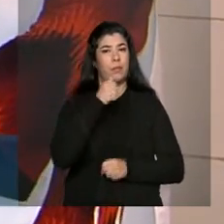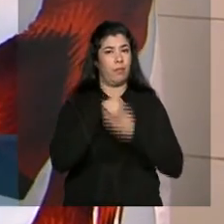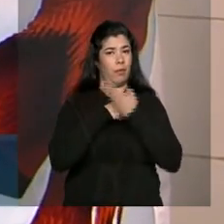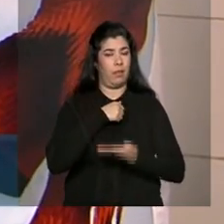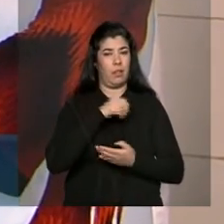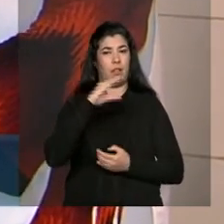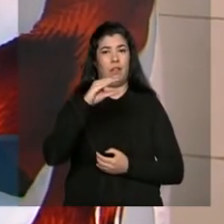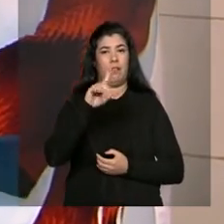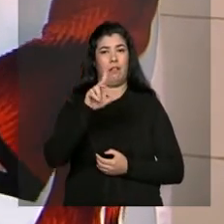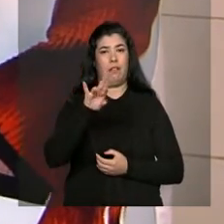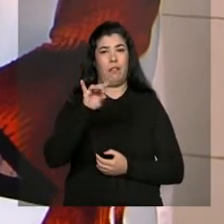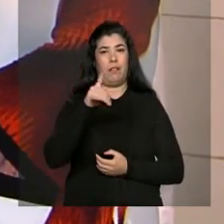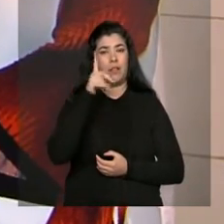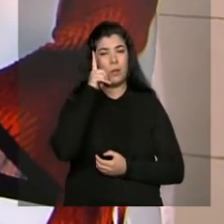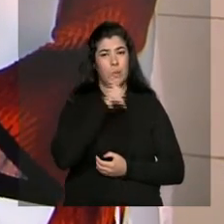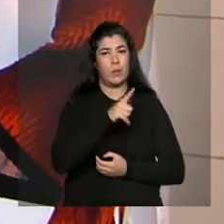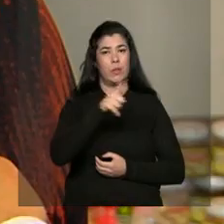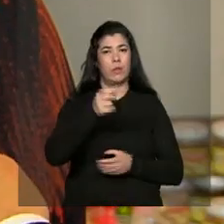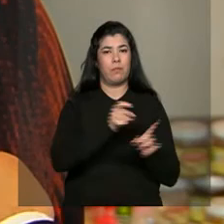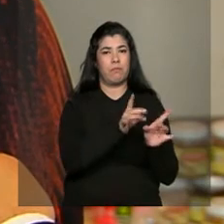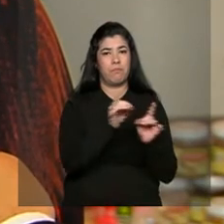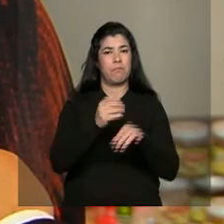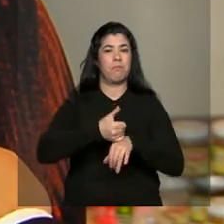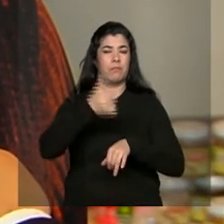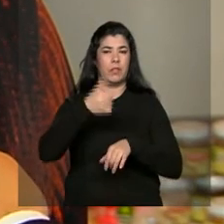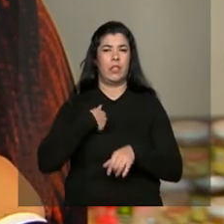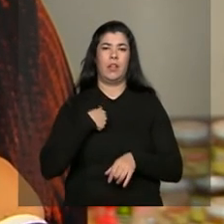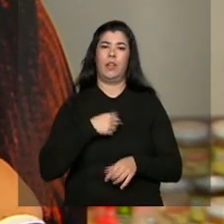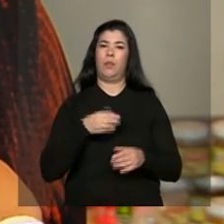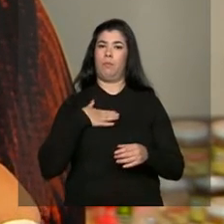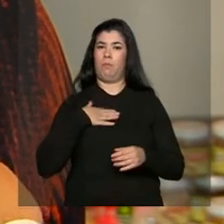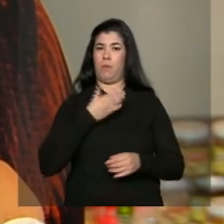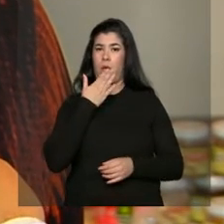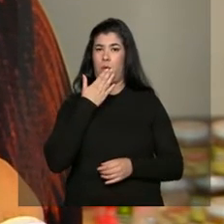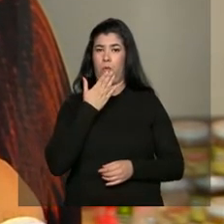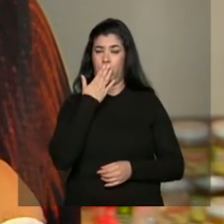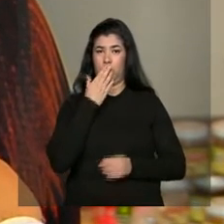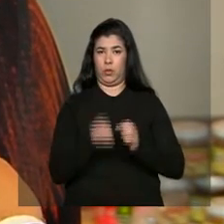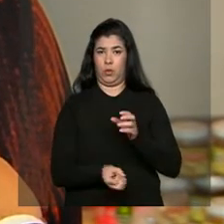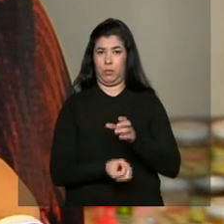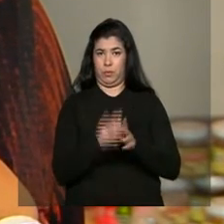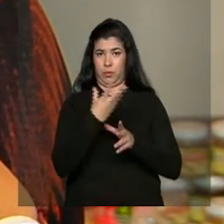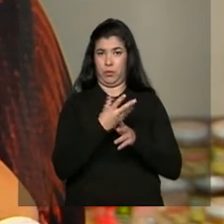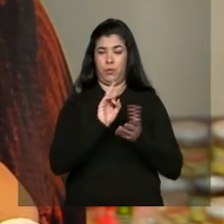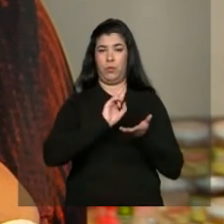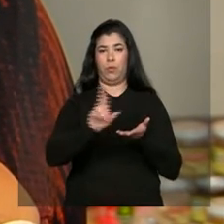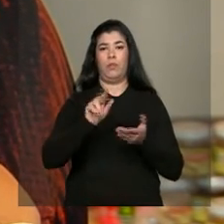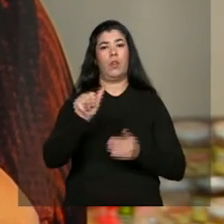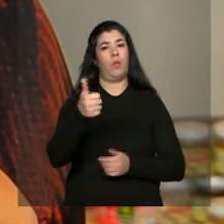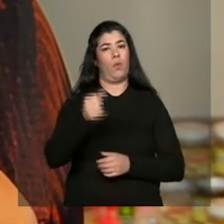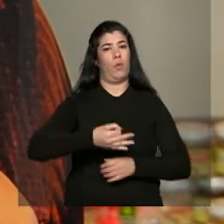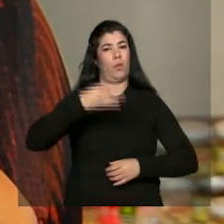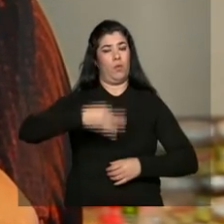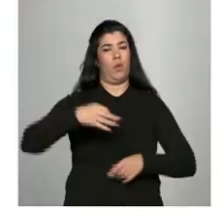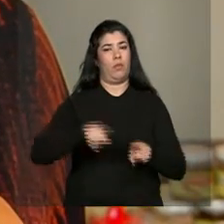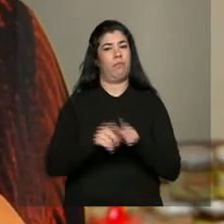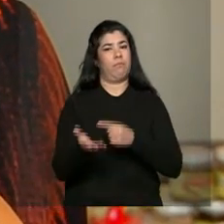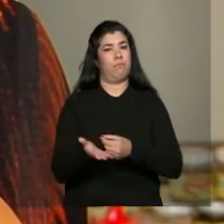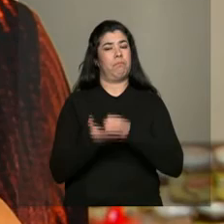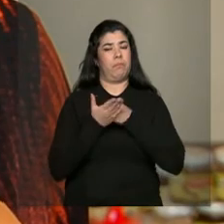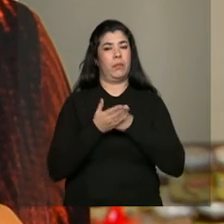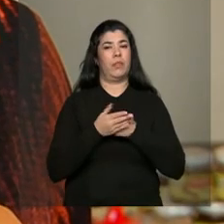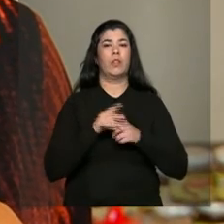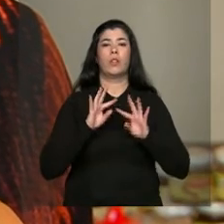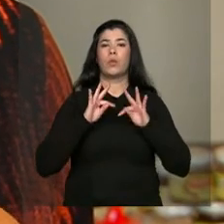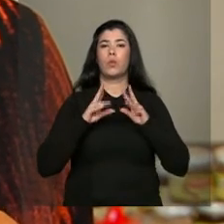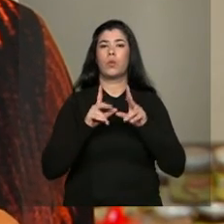conseguiu conquistar novos mercados. Fica diferenciado nosso produto, né? A qualidade também ajuda muito. Então,